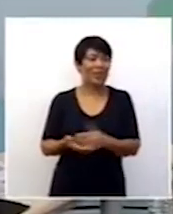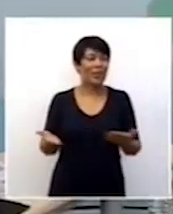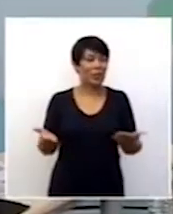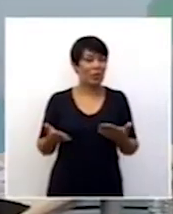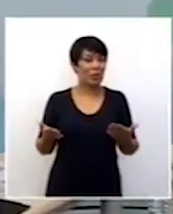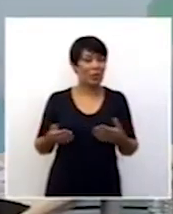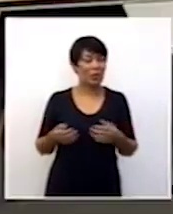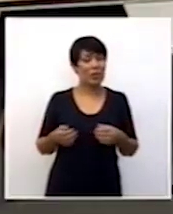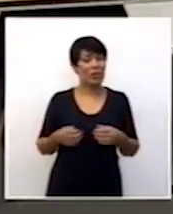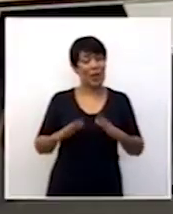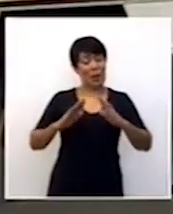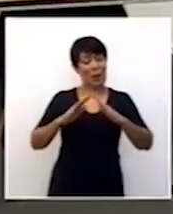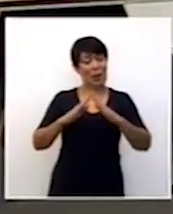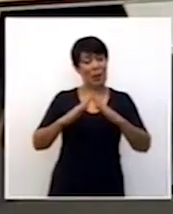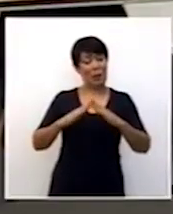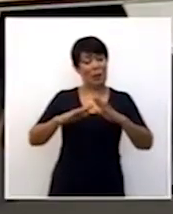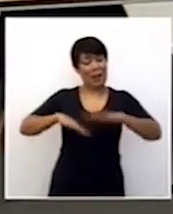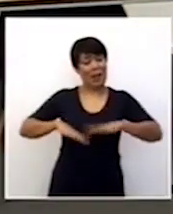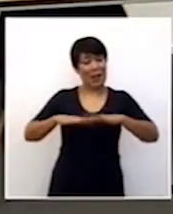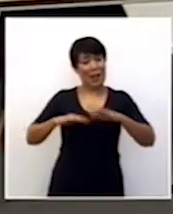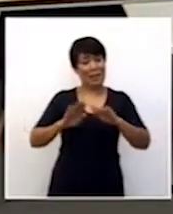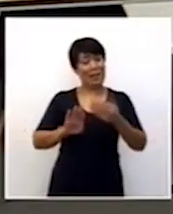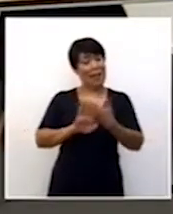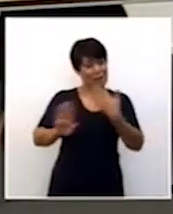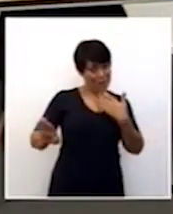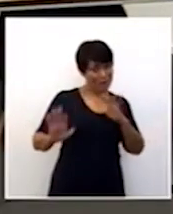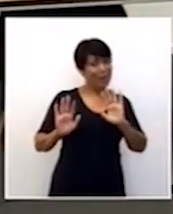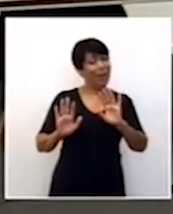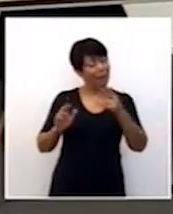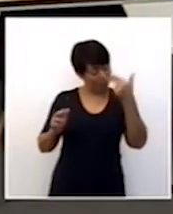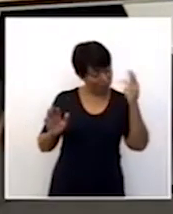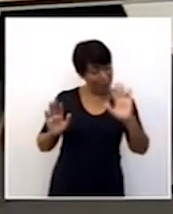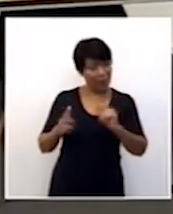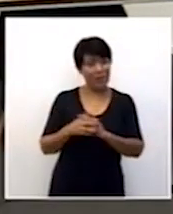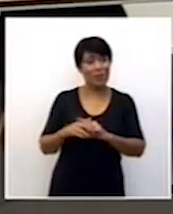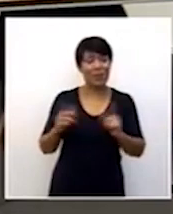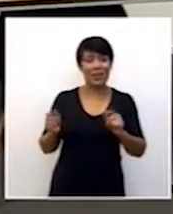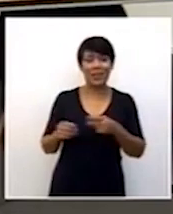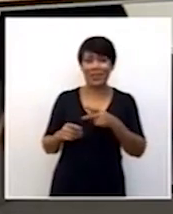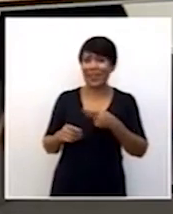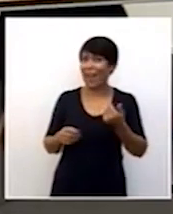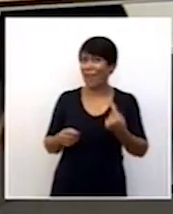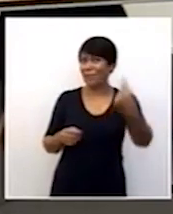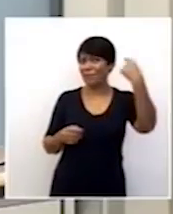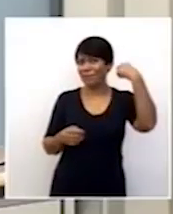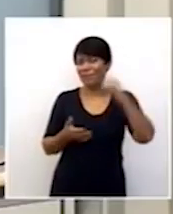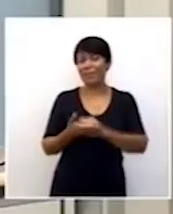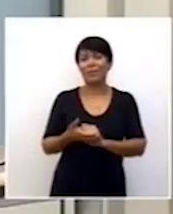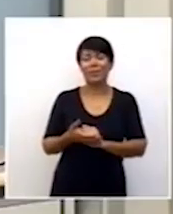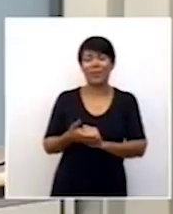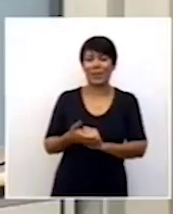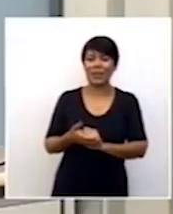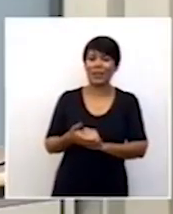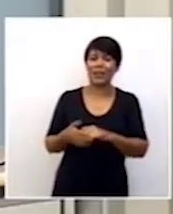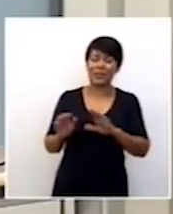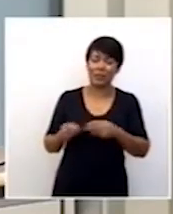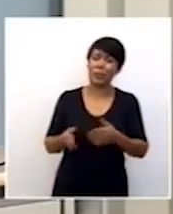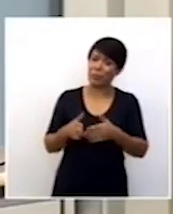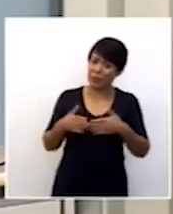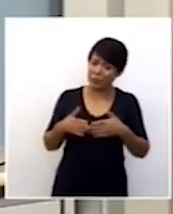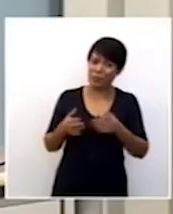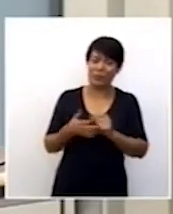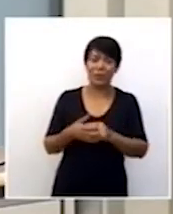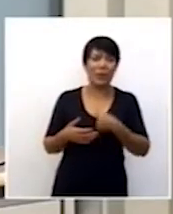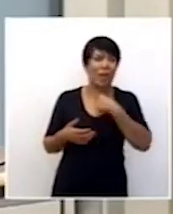bem, por favor. Ele fala que o catarro, você é tolerado, então, mas o pigarro, por favor, não. Verdade. O pigarro é